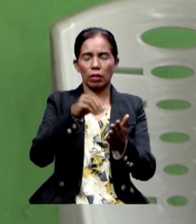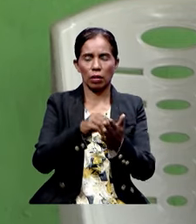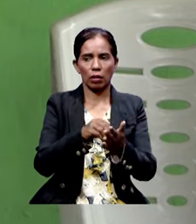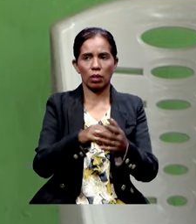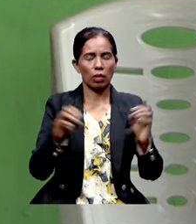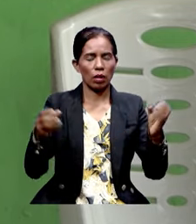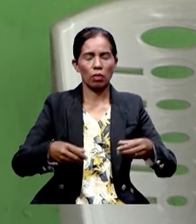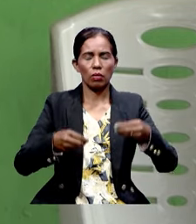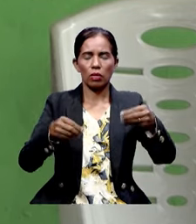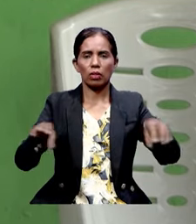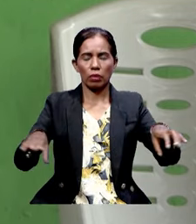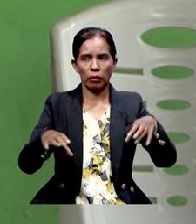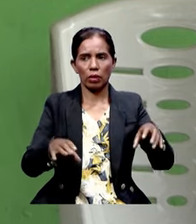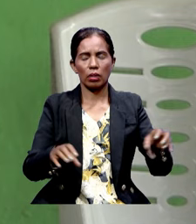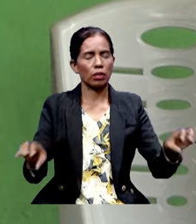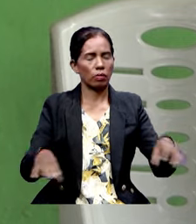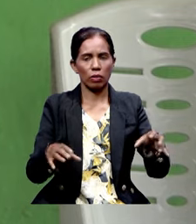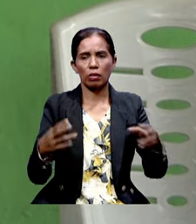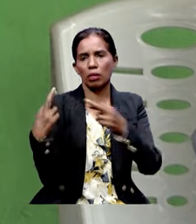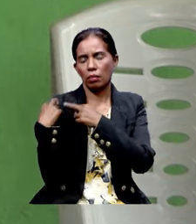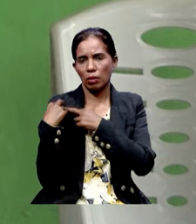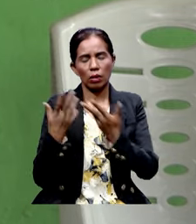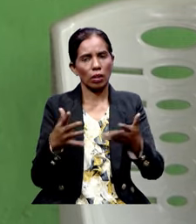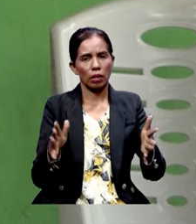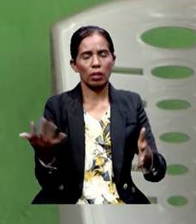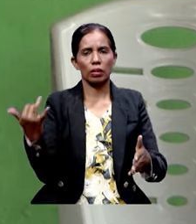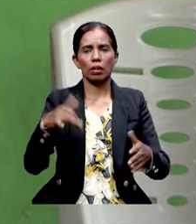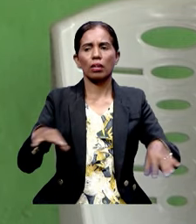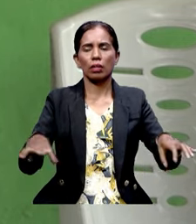la foc na canar la iha.